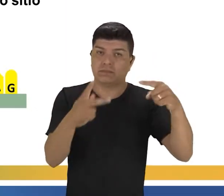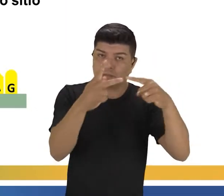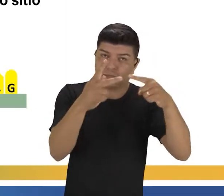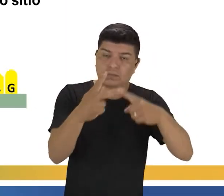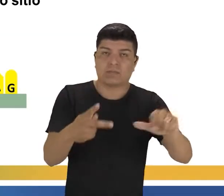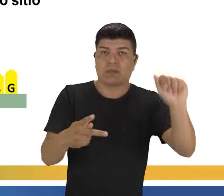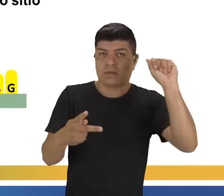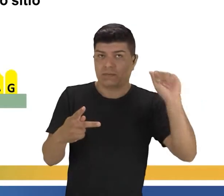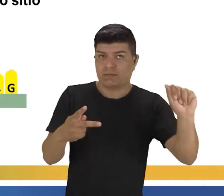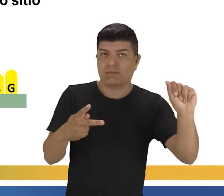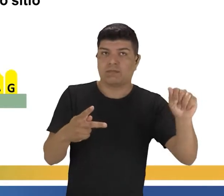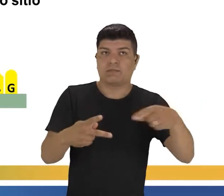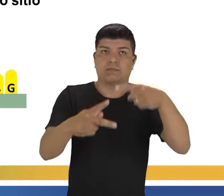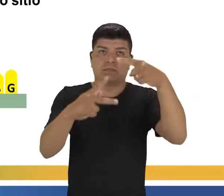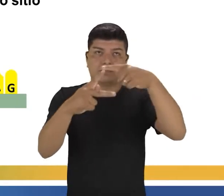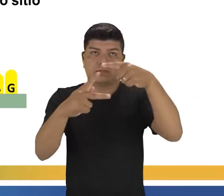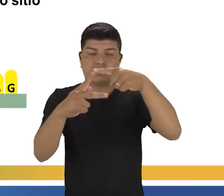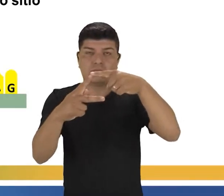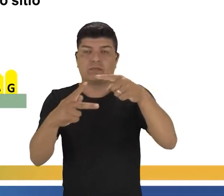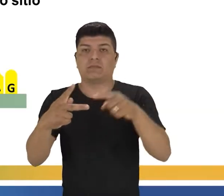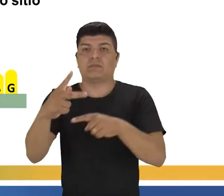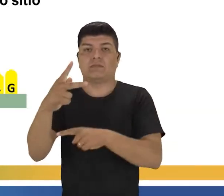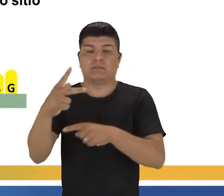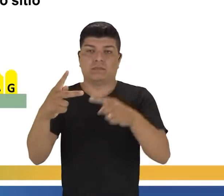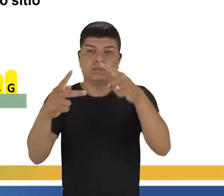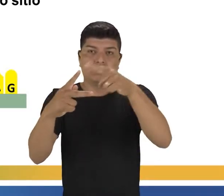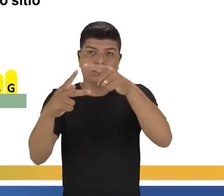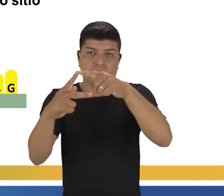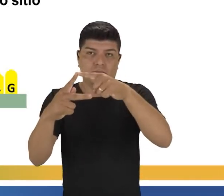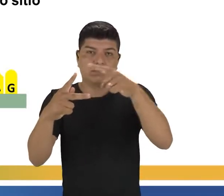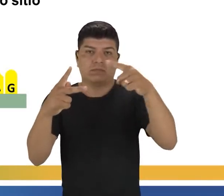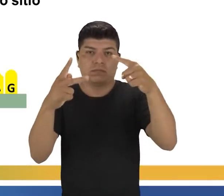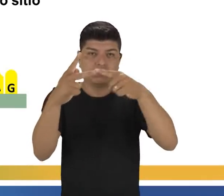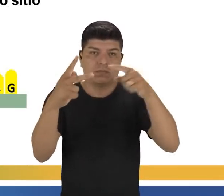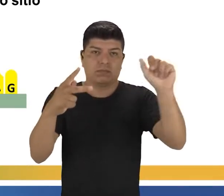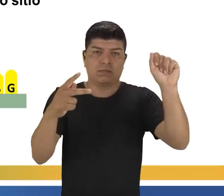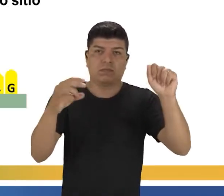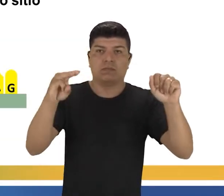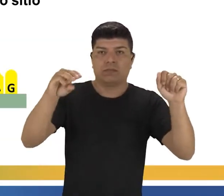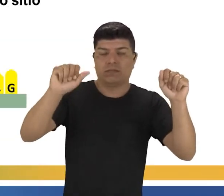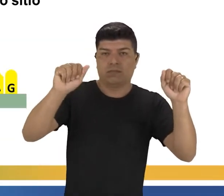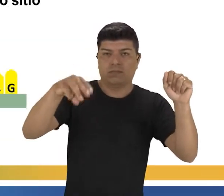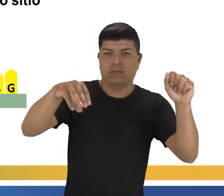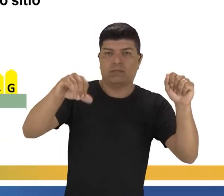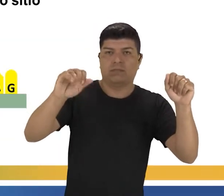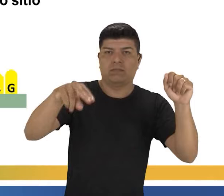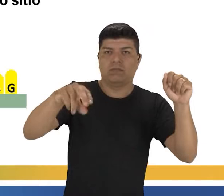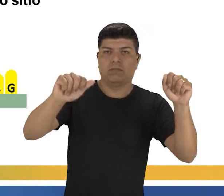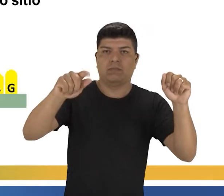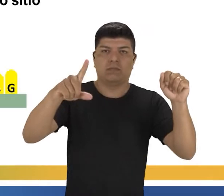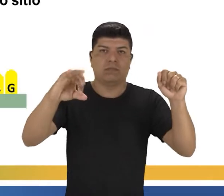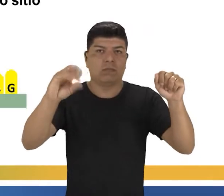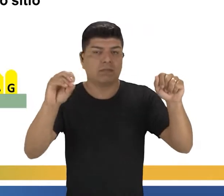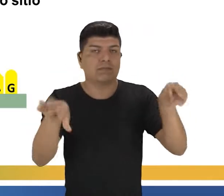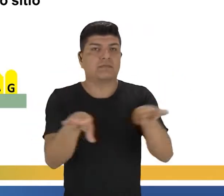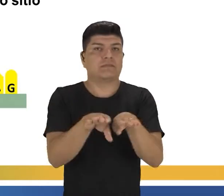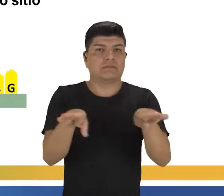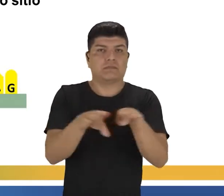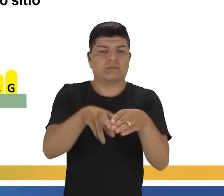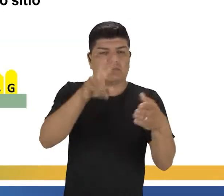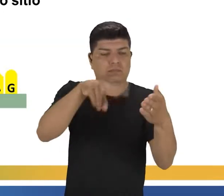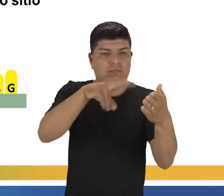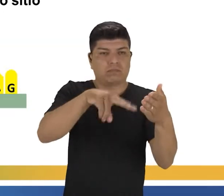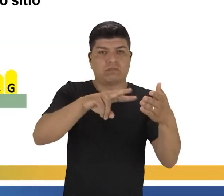P já vem de polipeptídico e o A de aminoácido. Então, todo o ribossomo vai dar início à leitura, né, ao processo